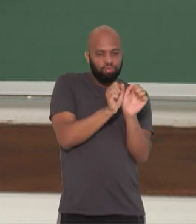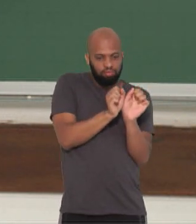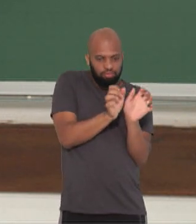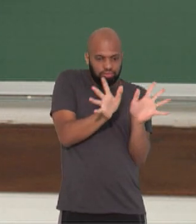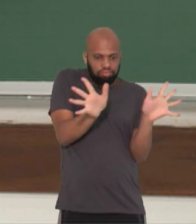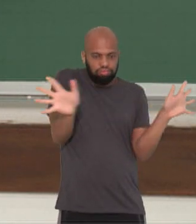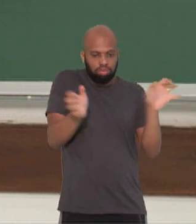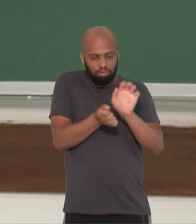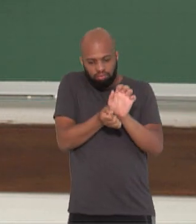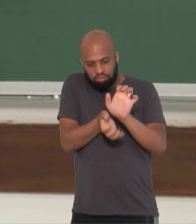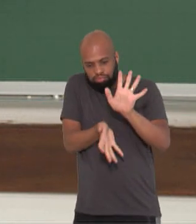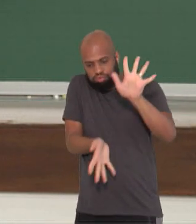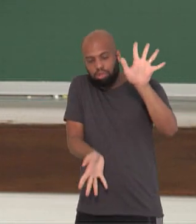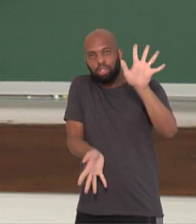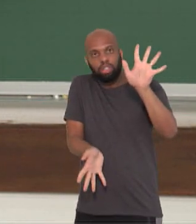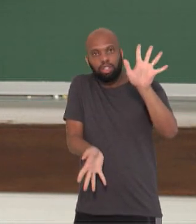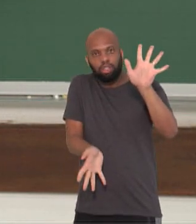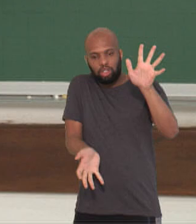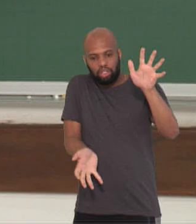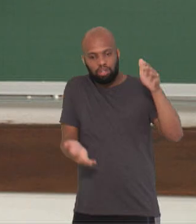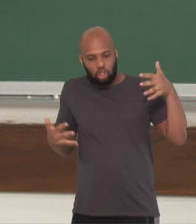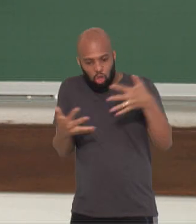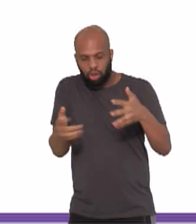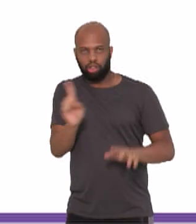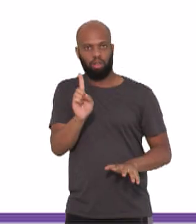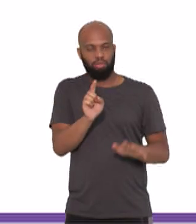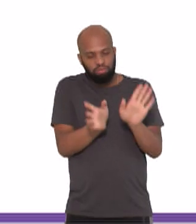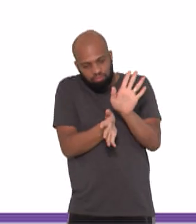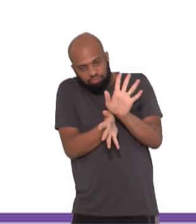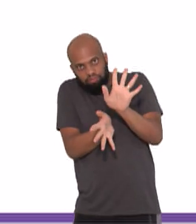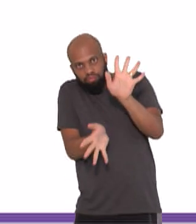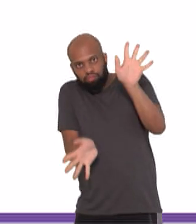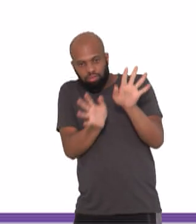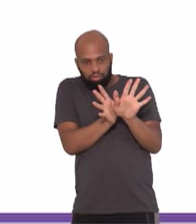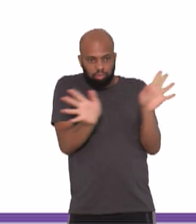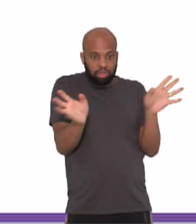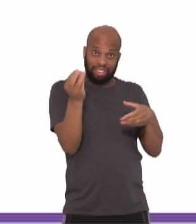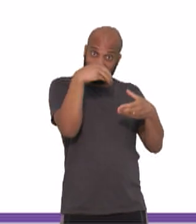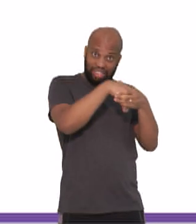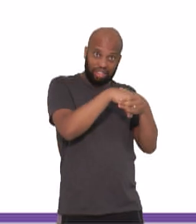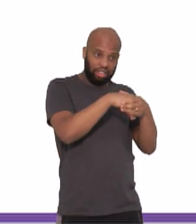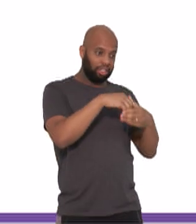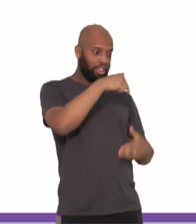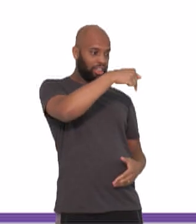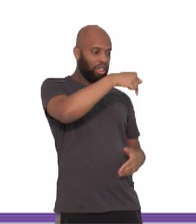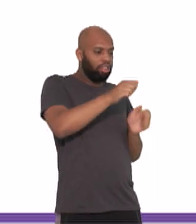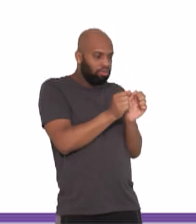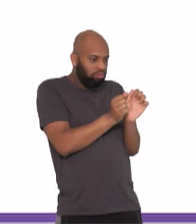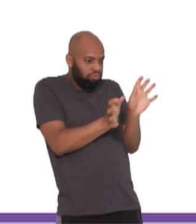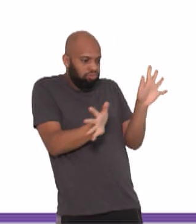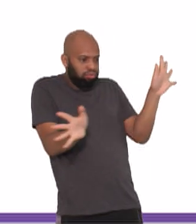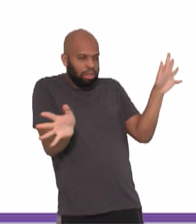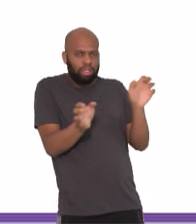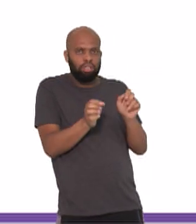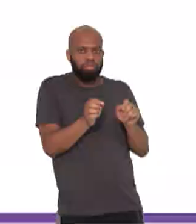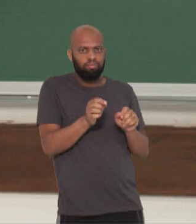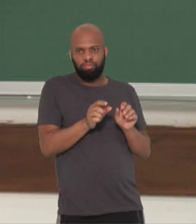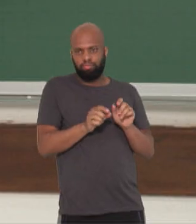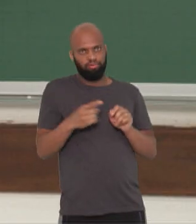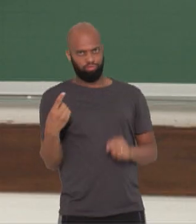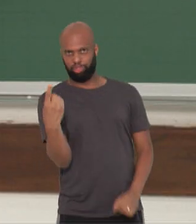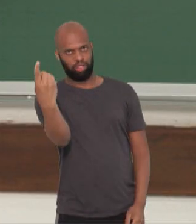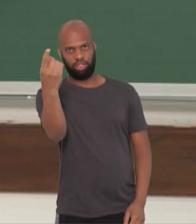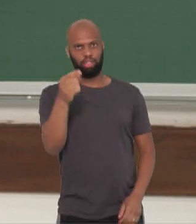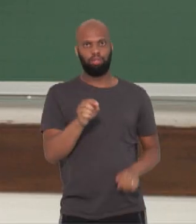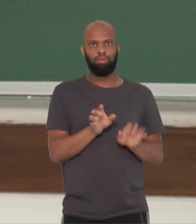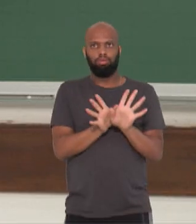ou seja, essas linhas de campo divergem, elas se iniciam na carga positiva e vão até o infinito, em todas